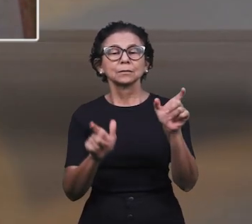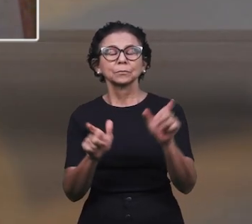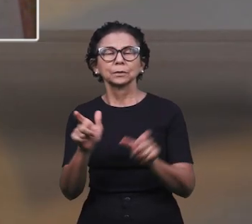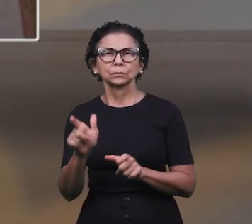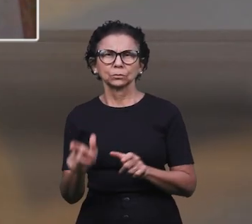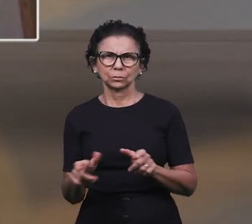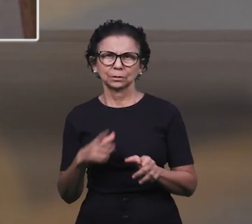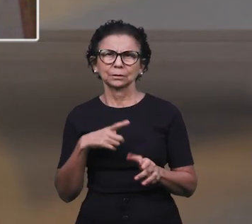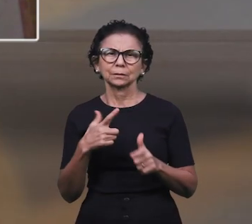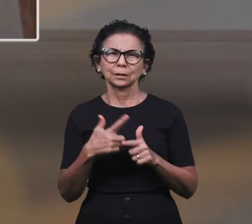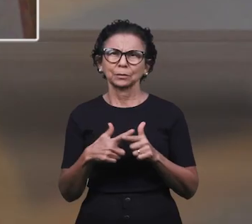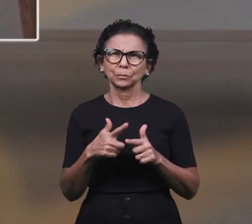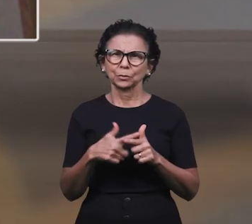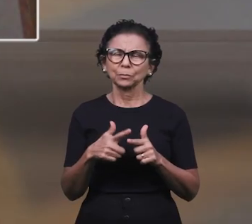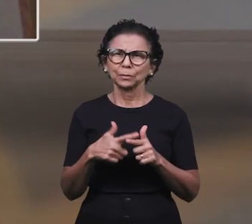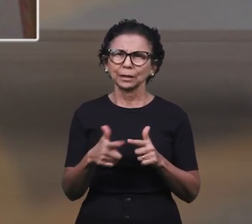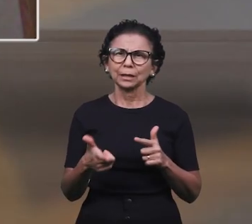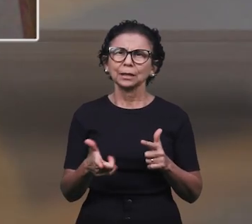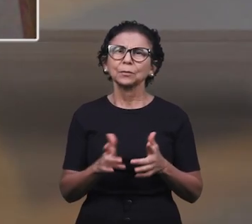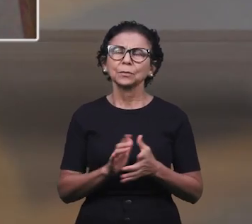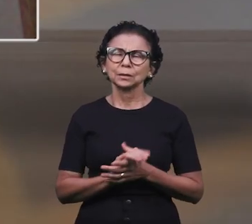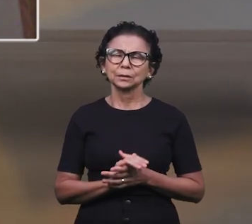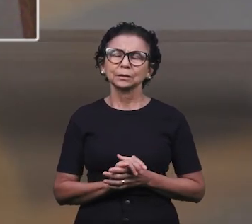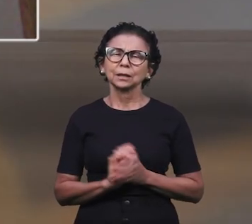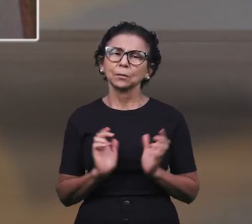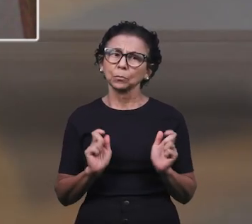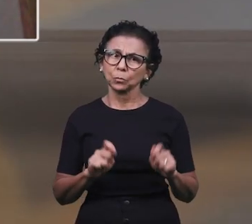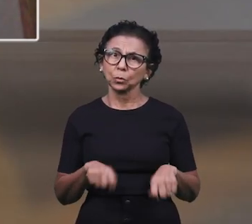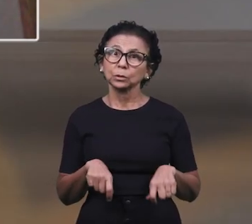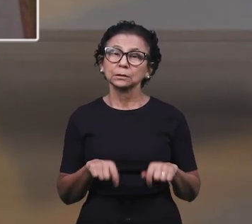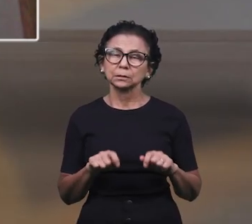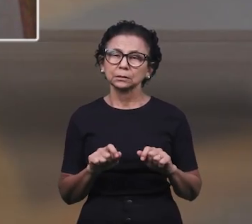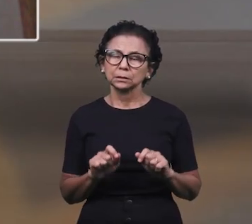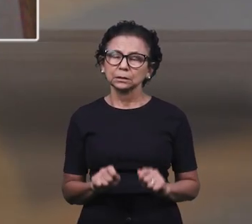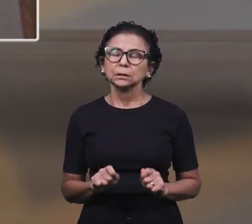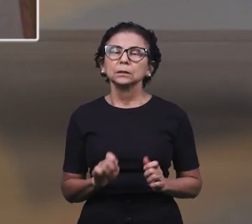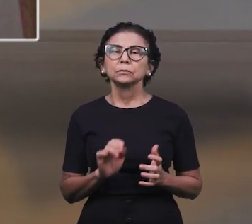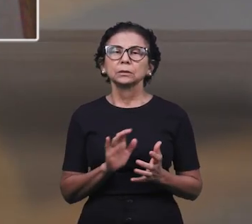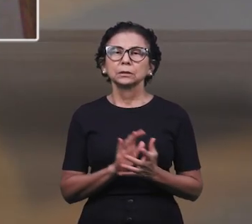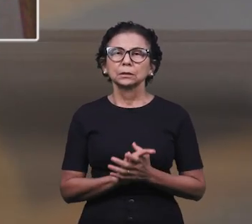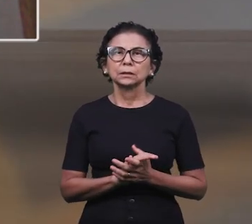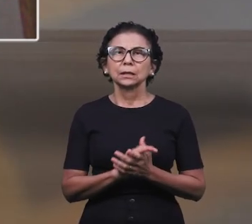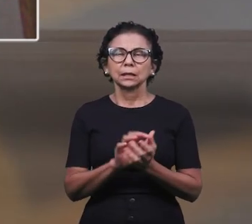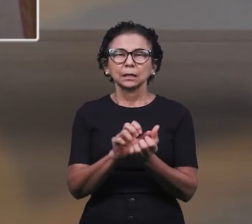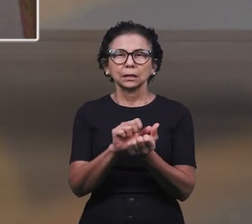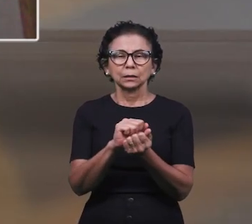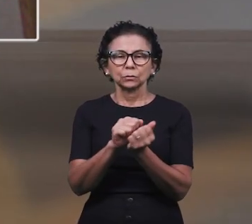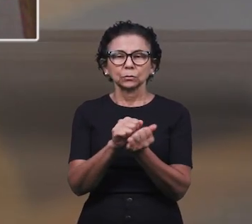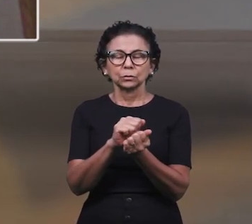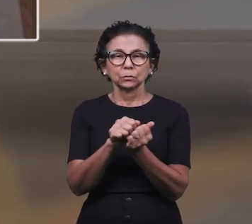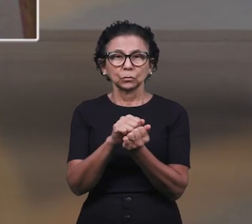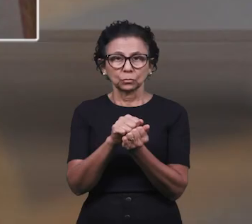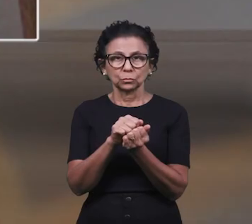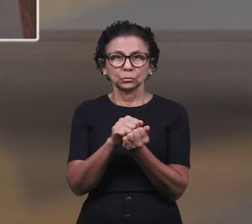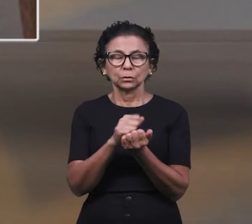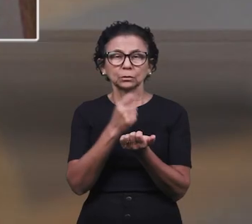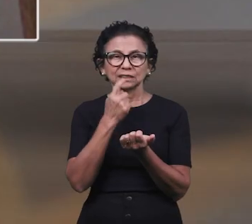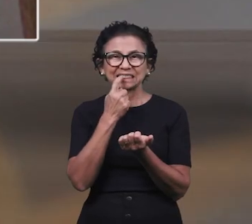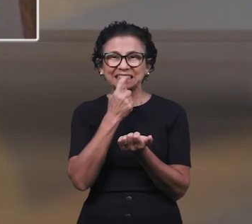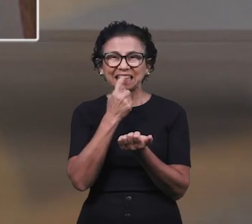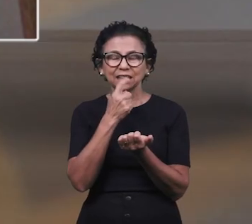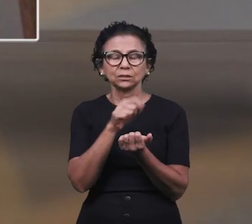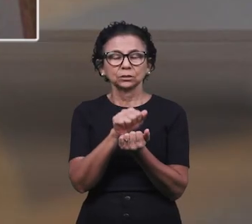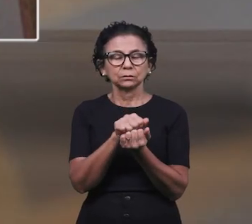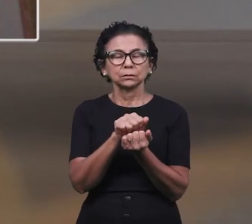pode gerar morbidades, até mesmo uma alteração no próprio sistema do corpo no